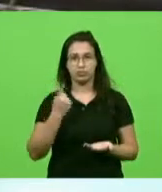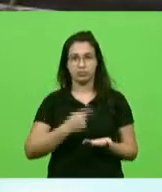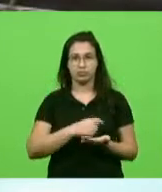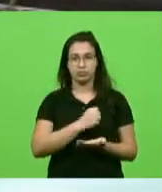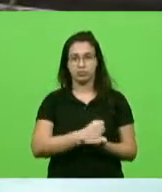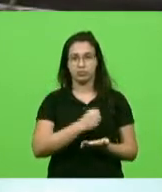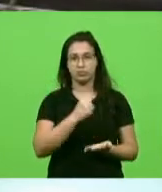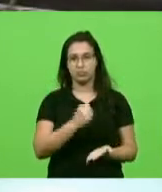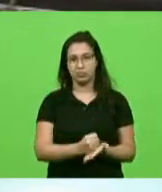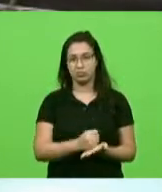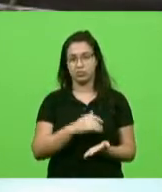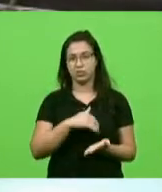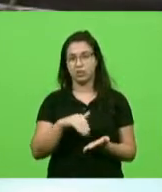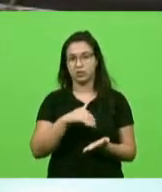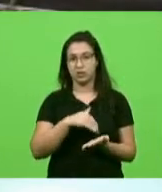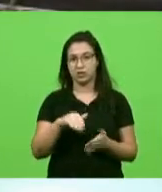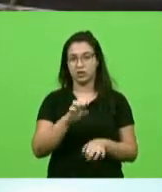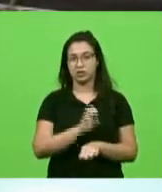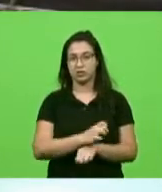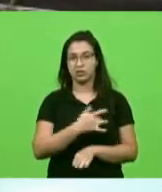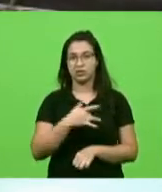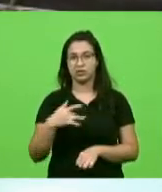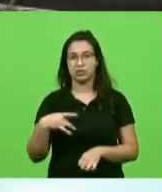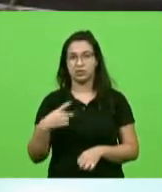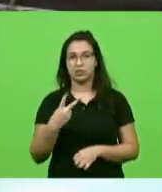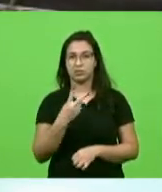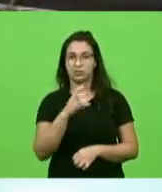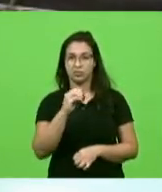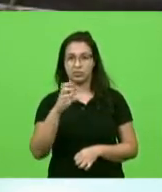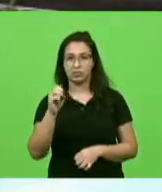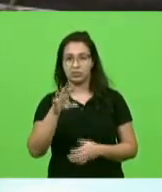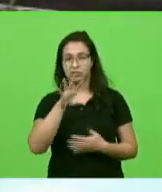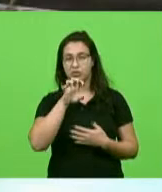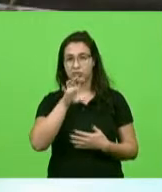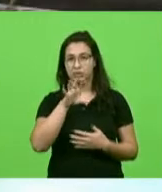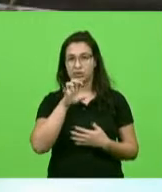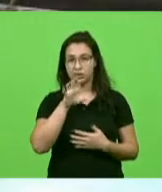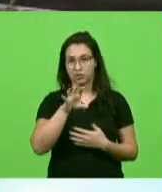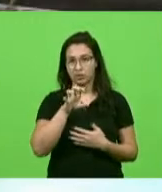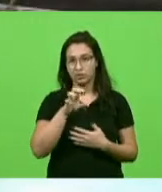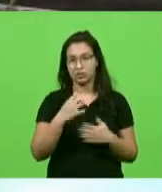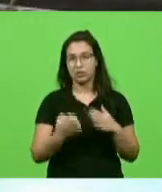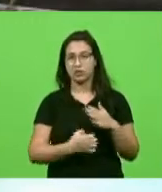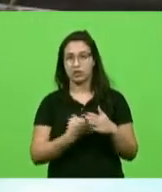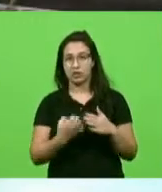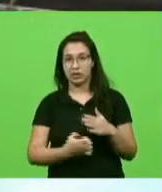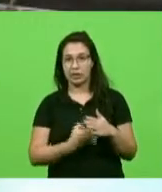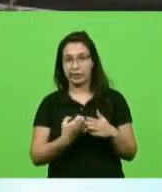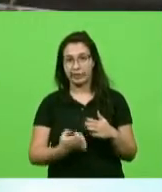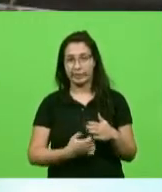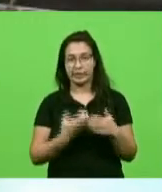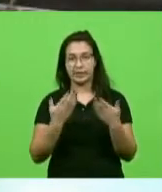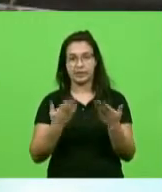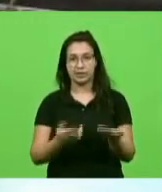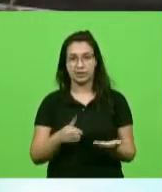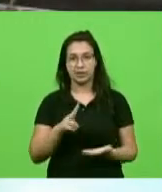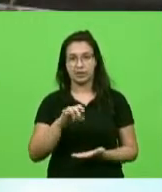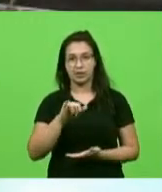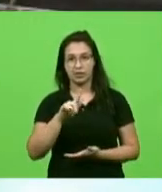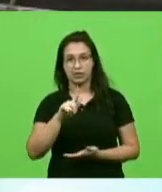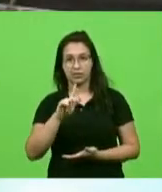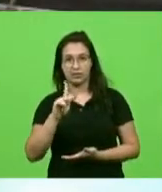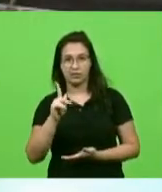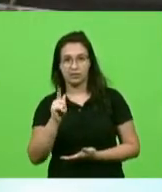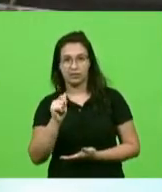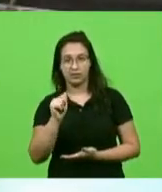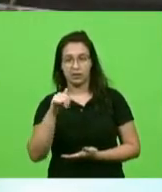da Secretaria de Estado da Saúde de 200 respiradores pulmonares junto à empresa Veiga Med, médico, material médico e